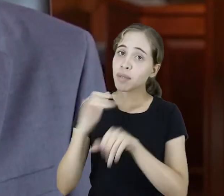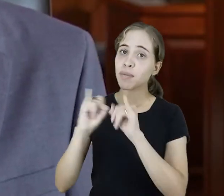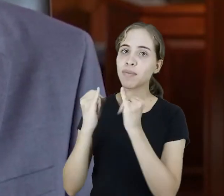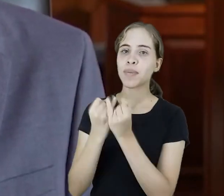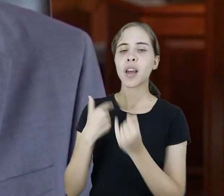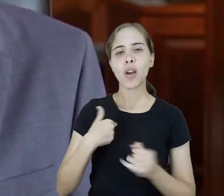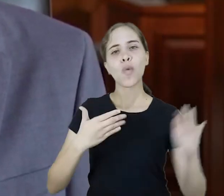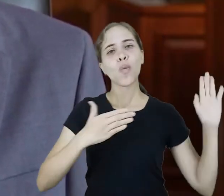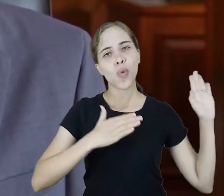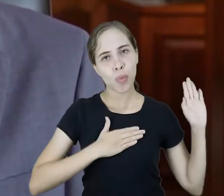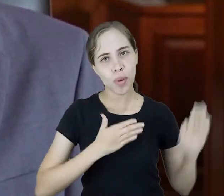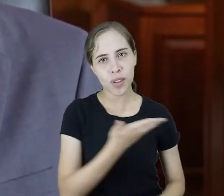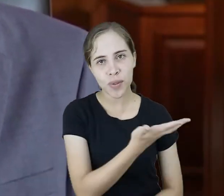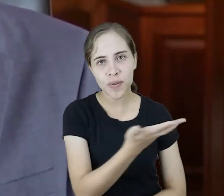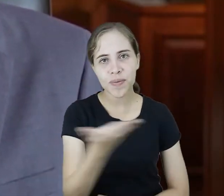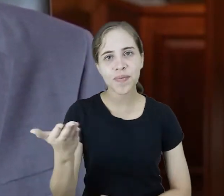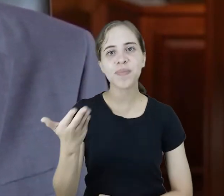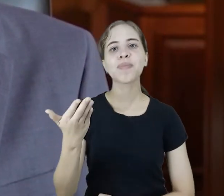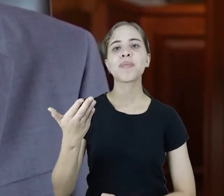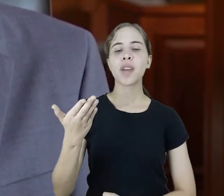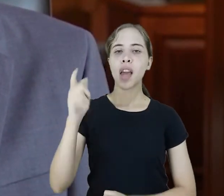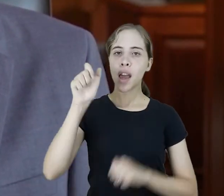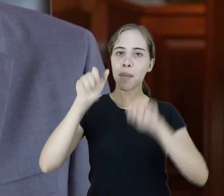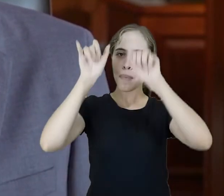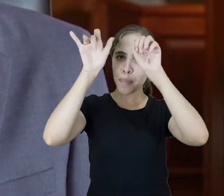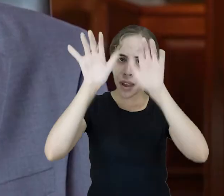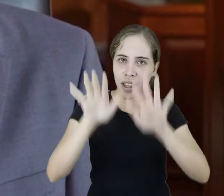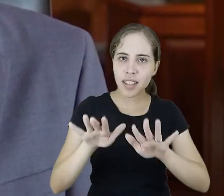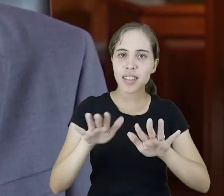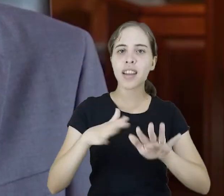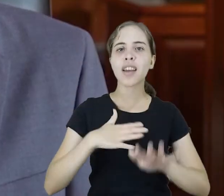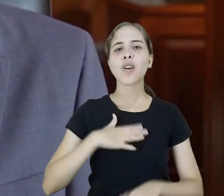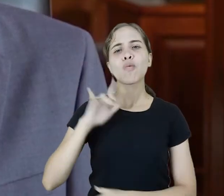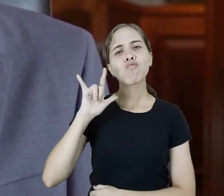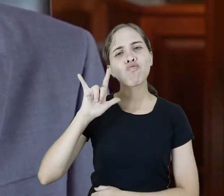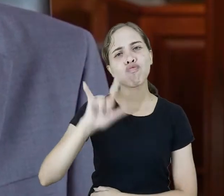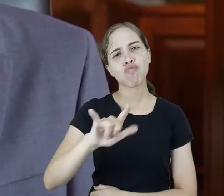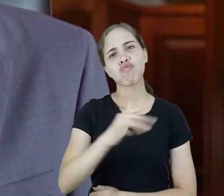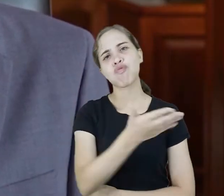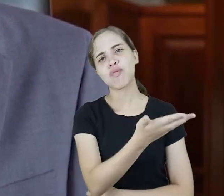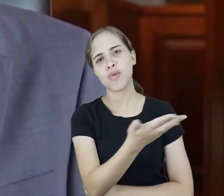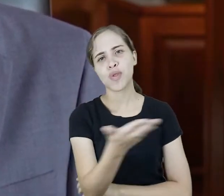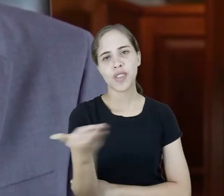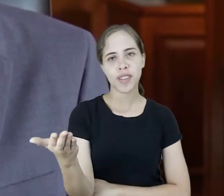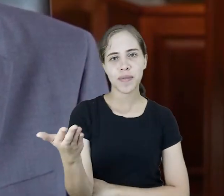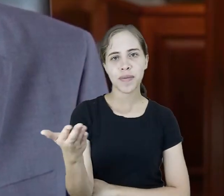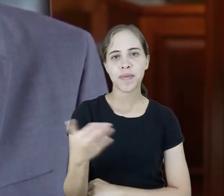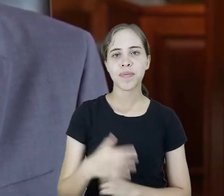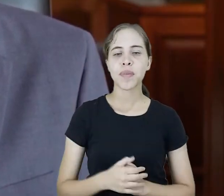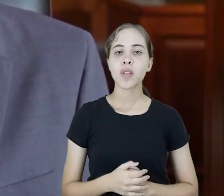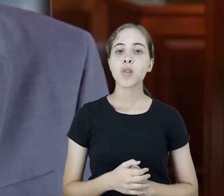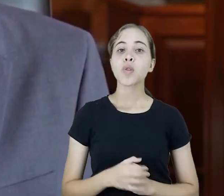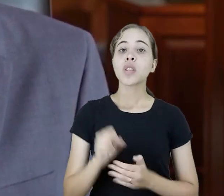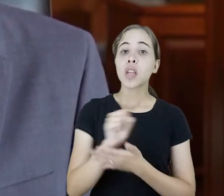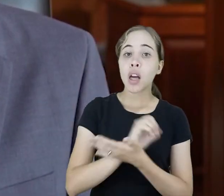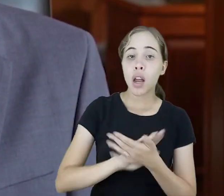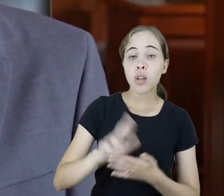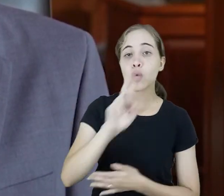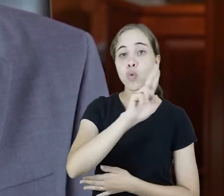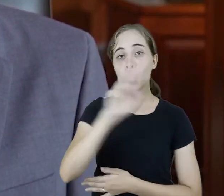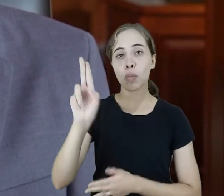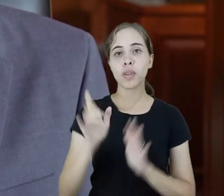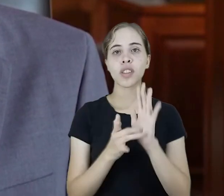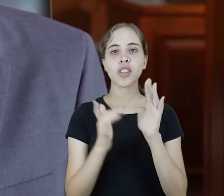lhes prometo essas bênçãos e expresso meu amor por vocês. No sagrado nome de